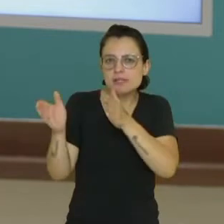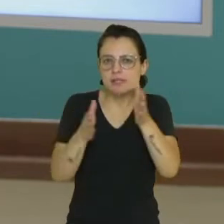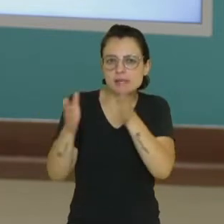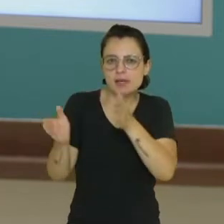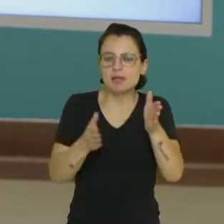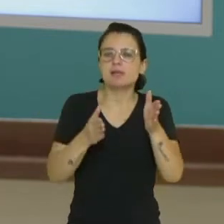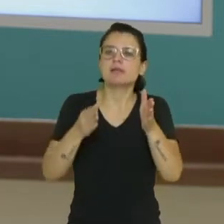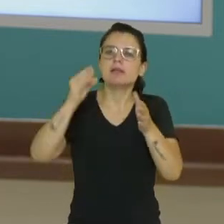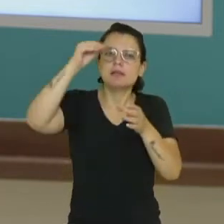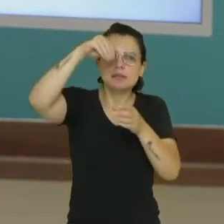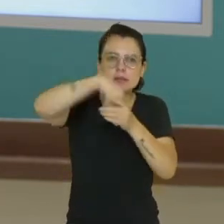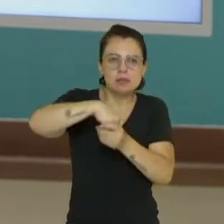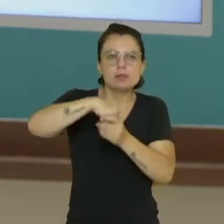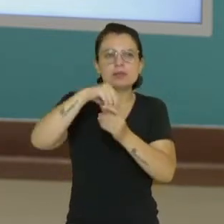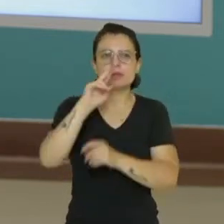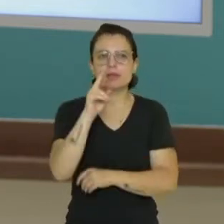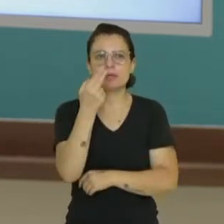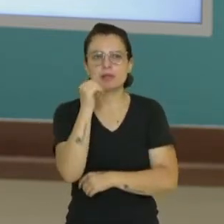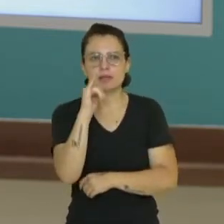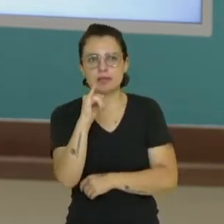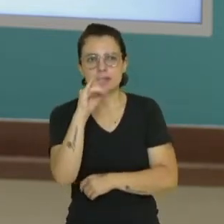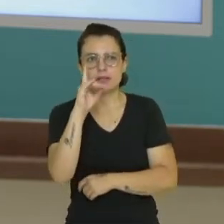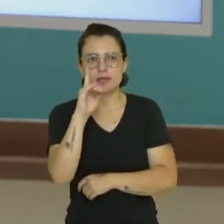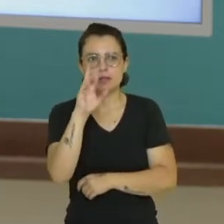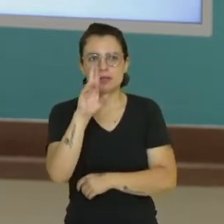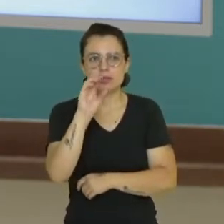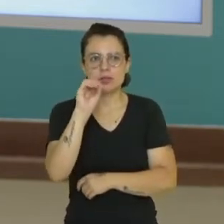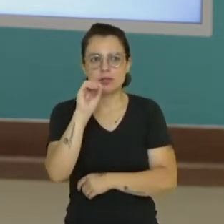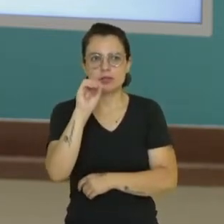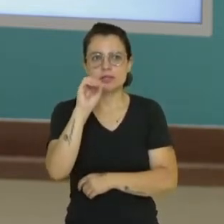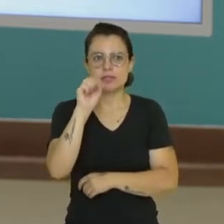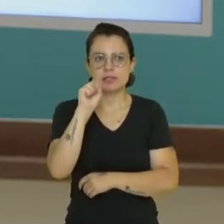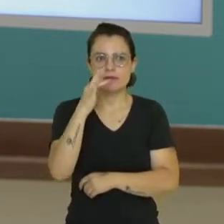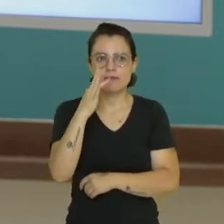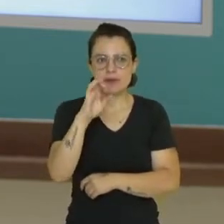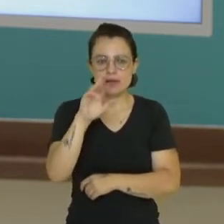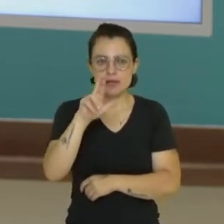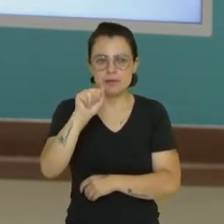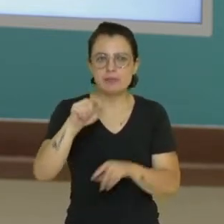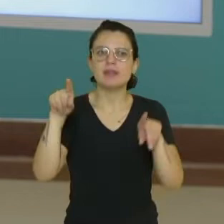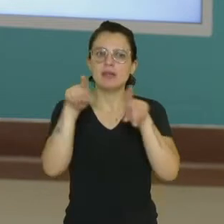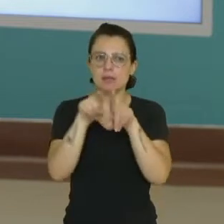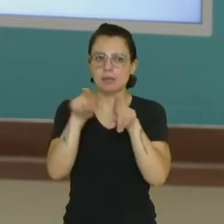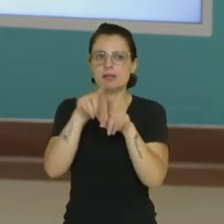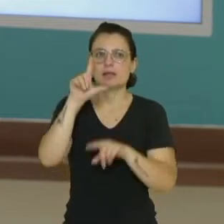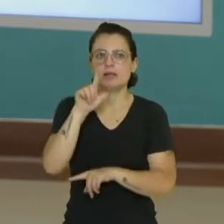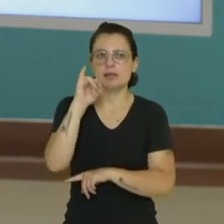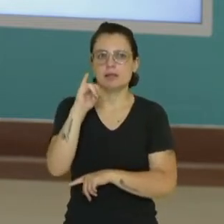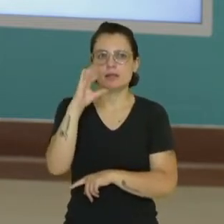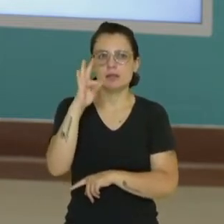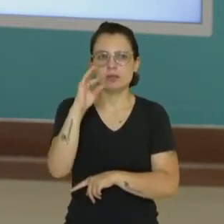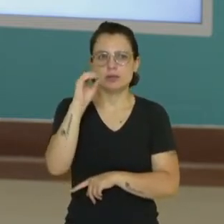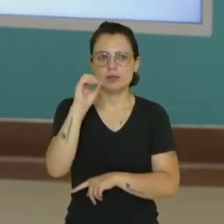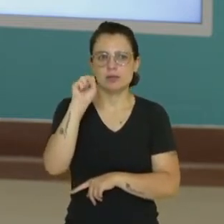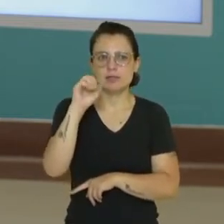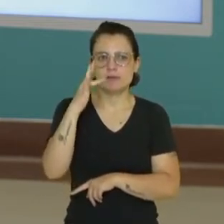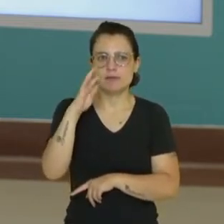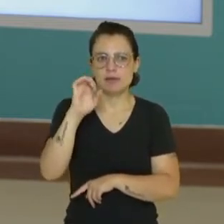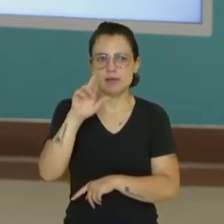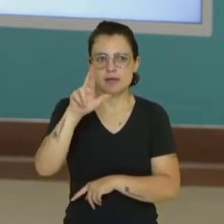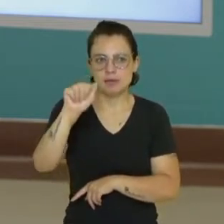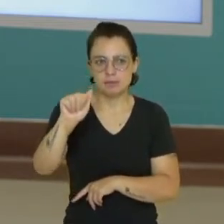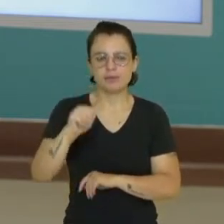na hidrosfera quanto na litosfera. Além disso, conhecer as camadas da atmosfera terrestre. Então, como